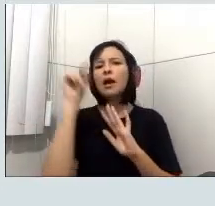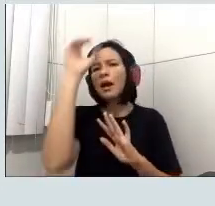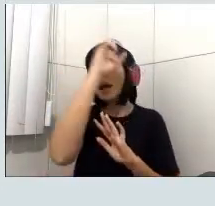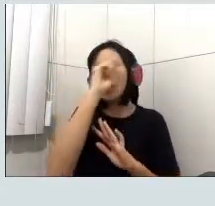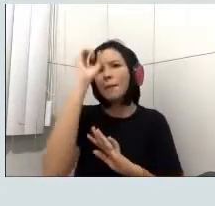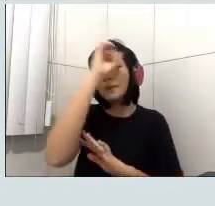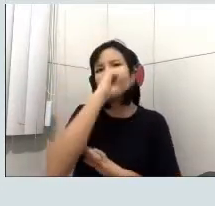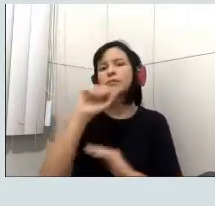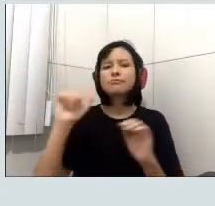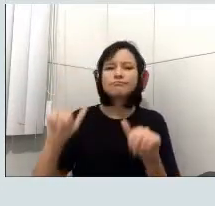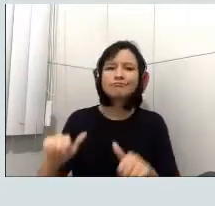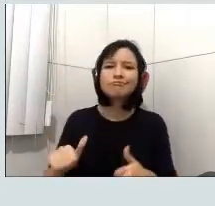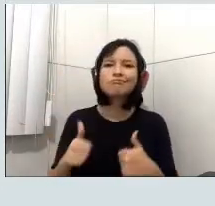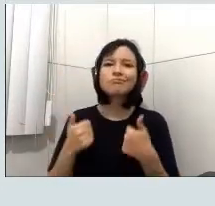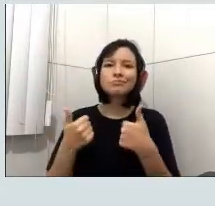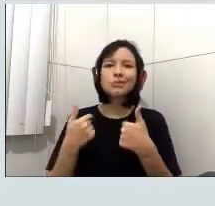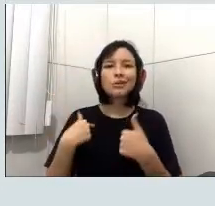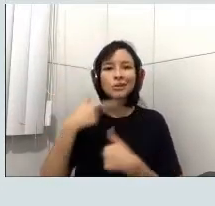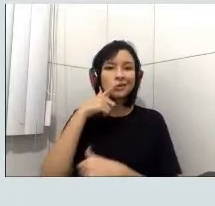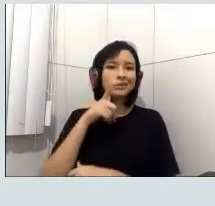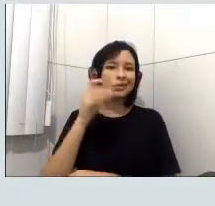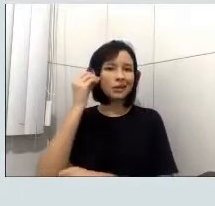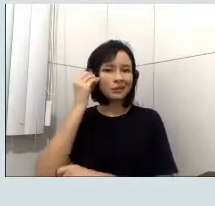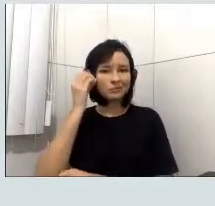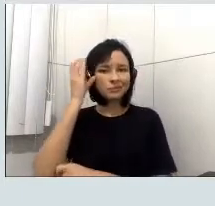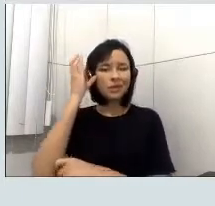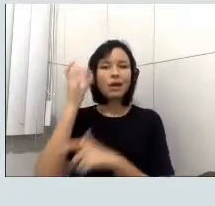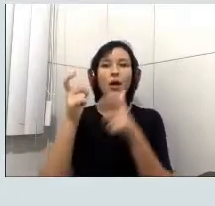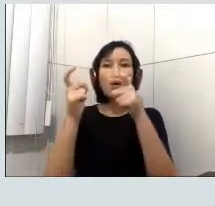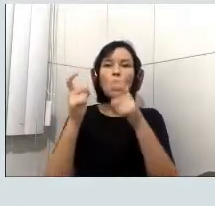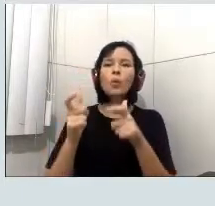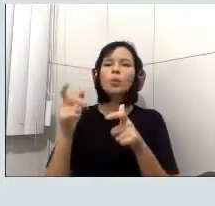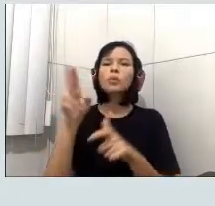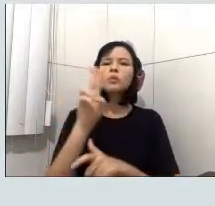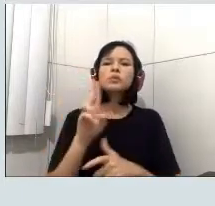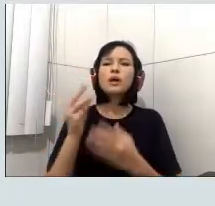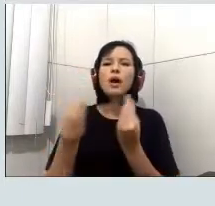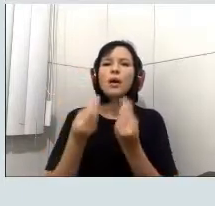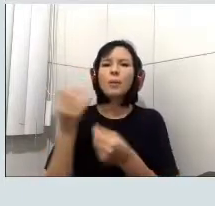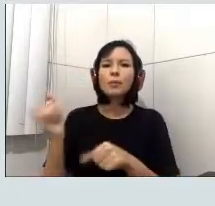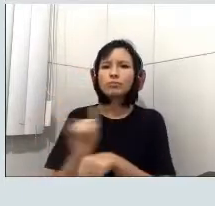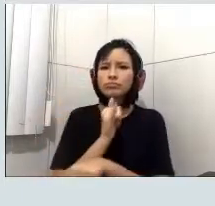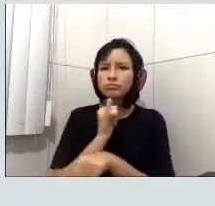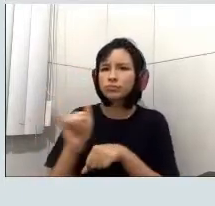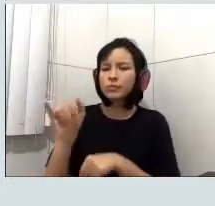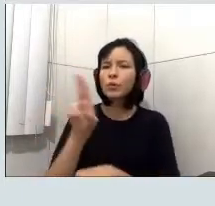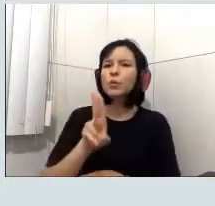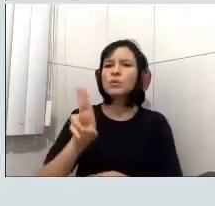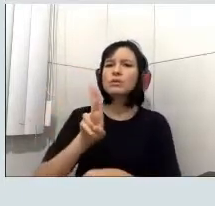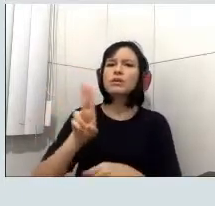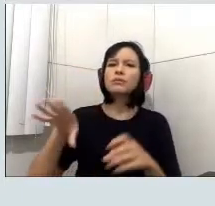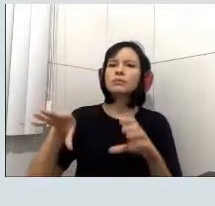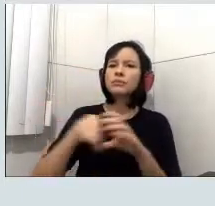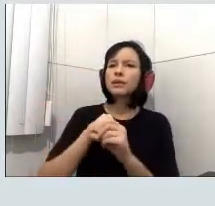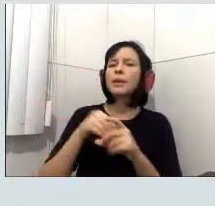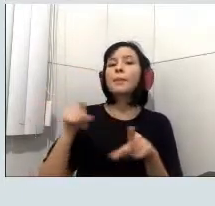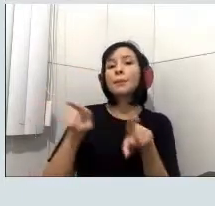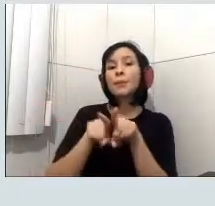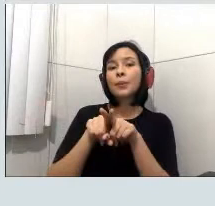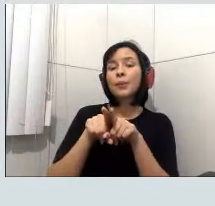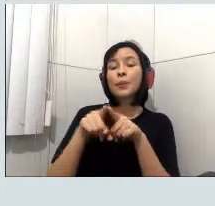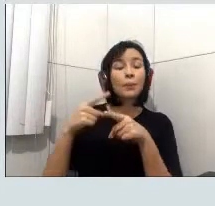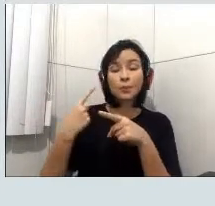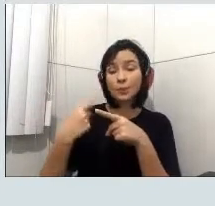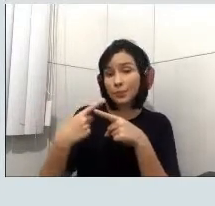melhor e saberem onde aplicar e quando aplicar também, porque a geometria